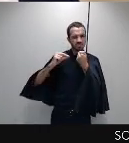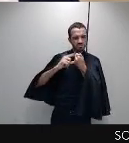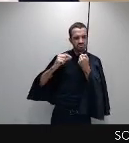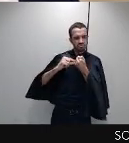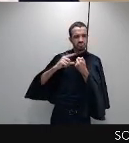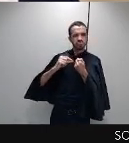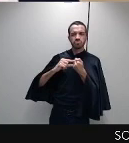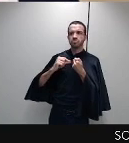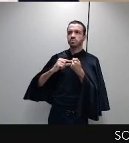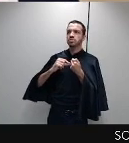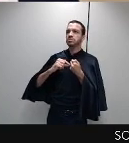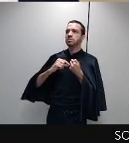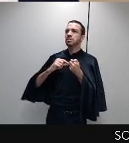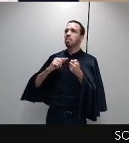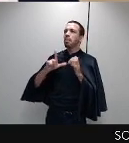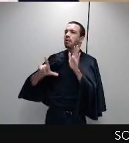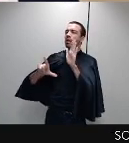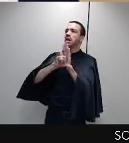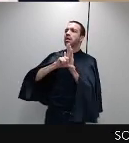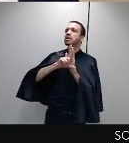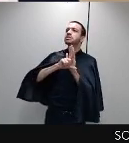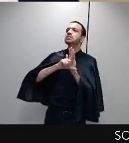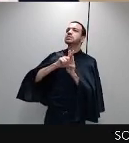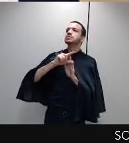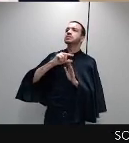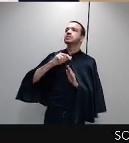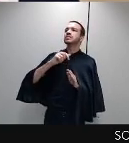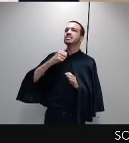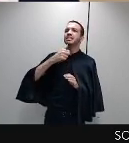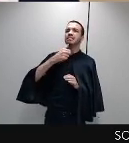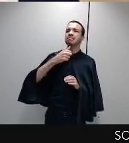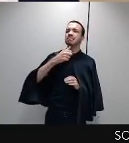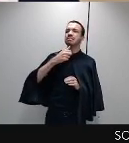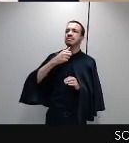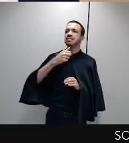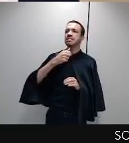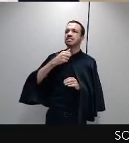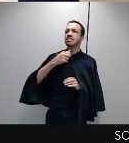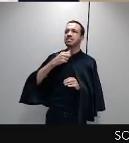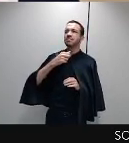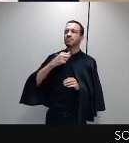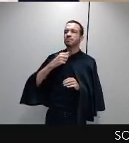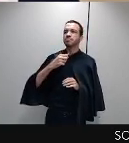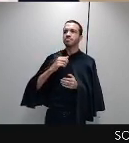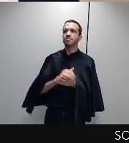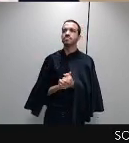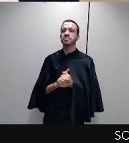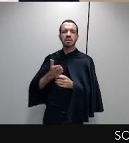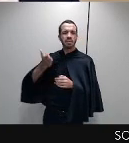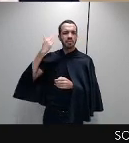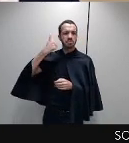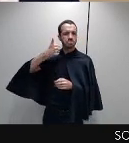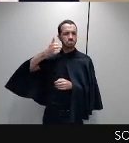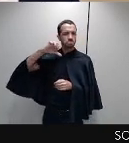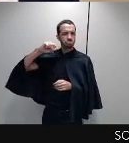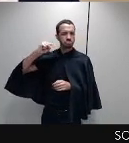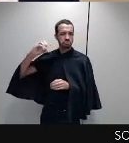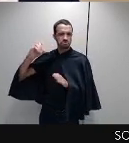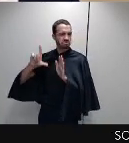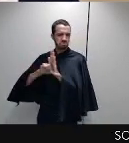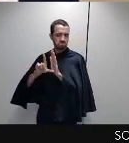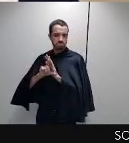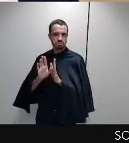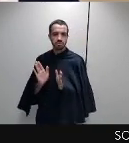da lei 6880/80 de 80 esses julgados no âmbito da 1ª sessão